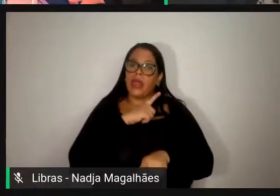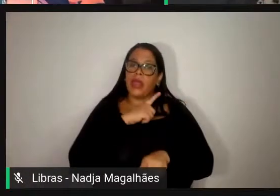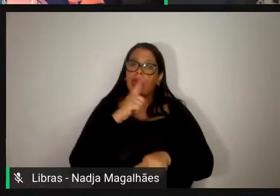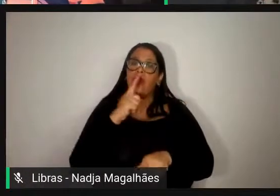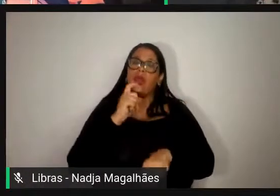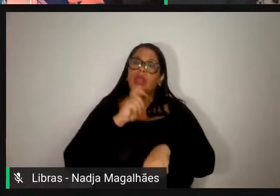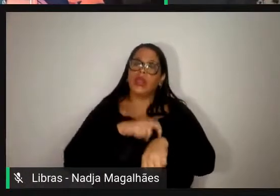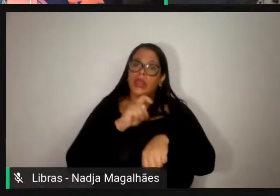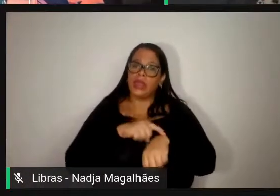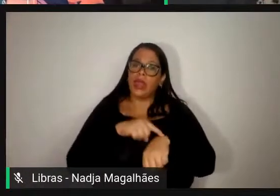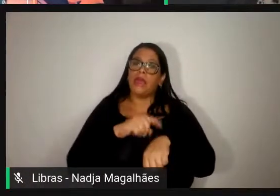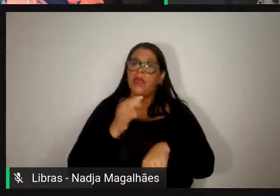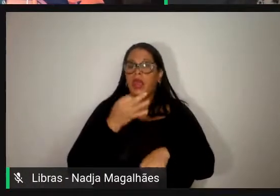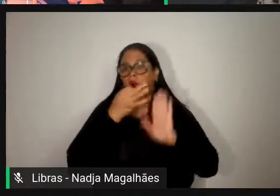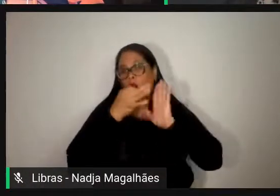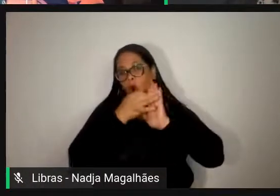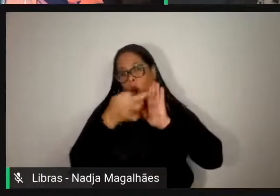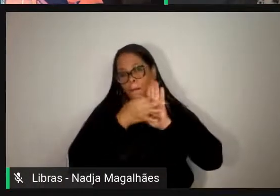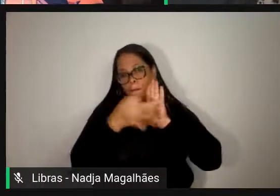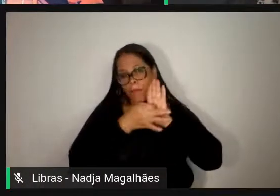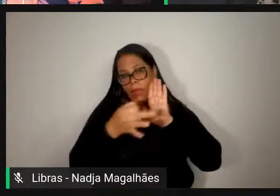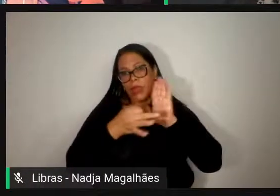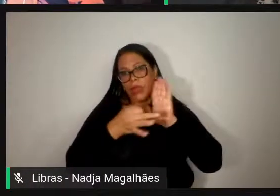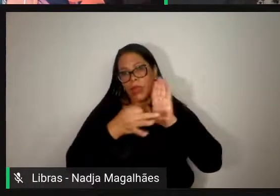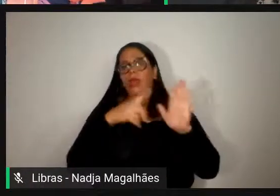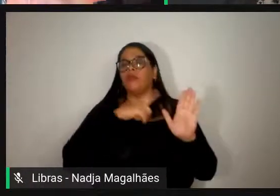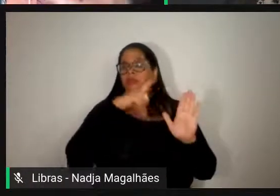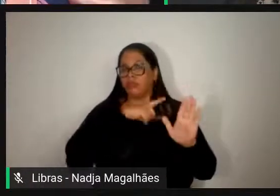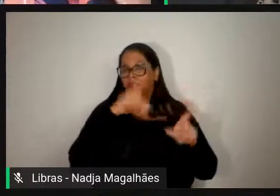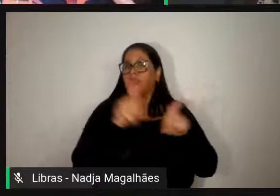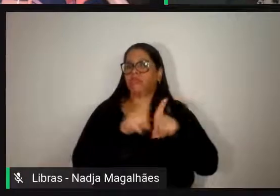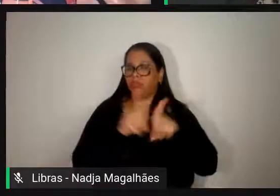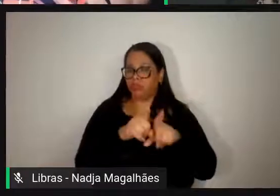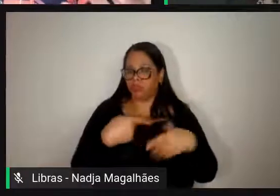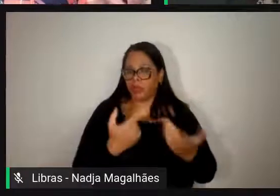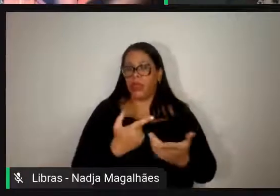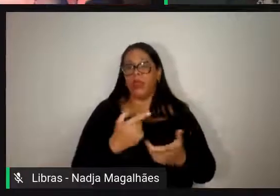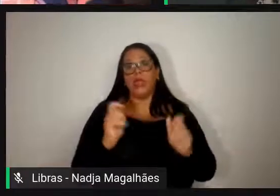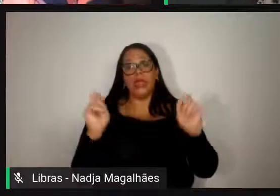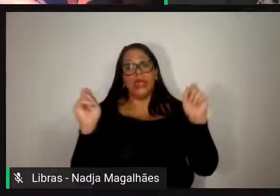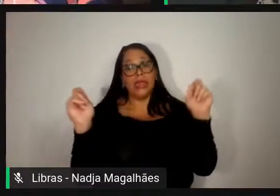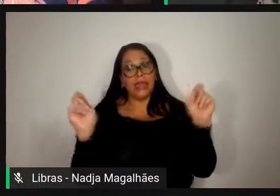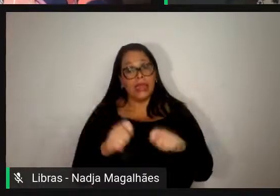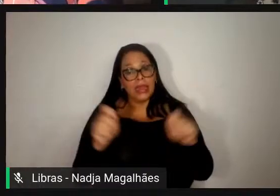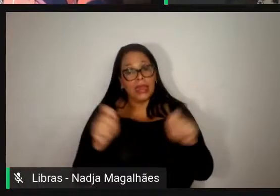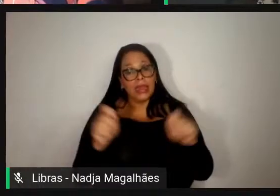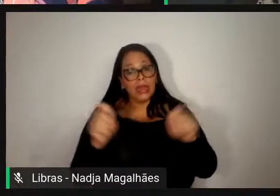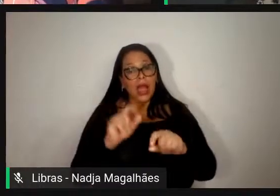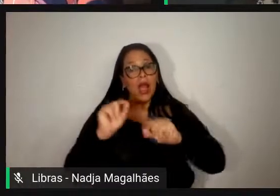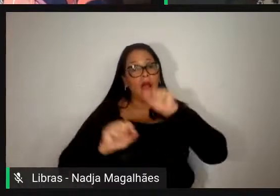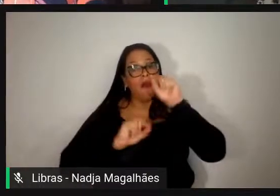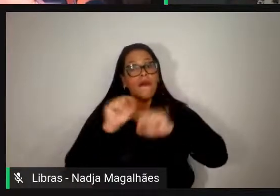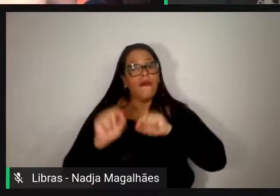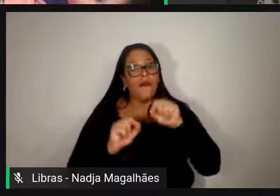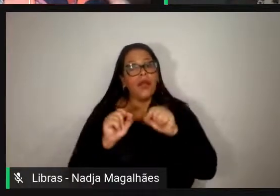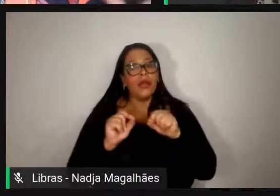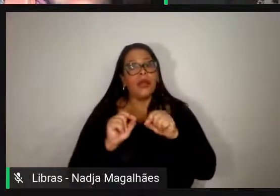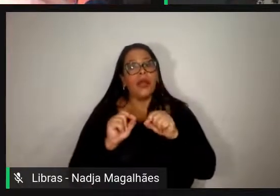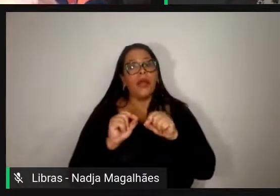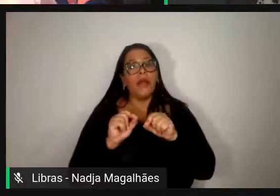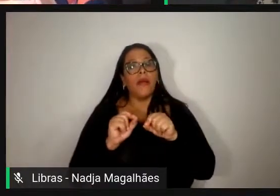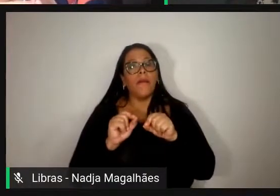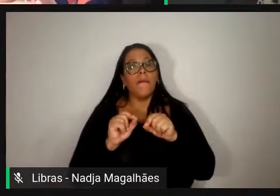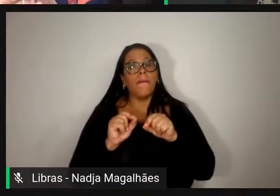que as informações estão acontecendo, né? E que permite também a chamada transferência.